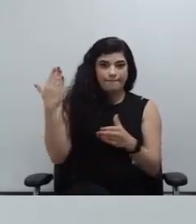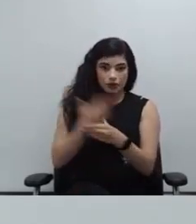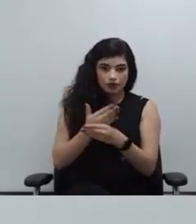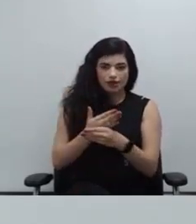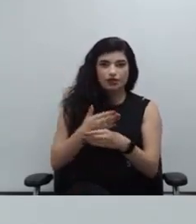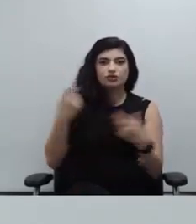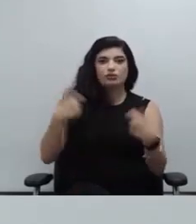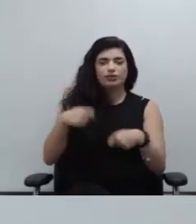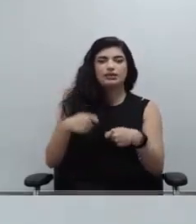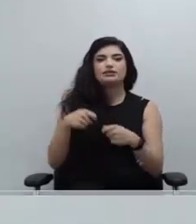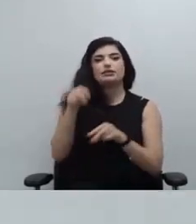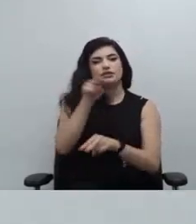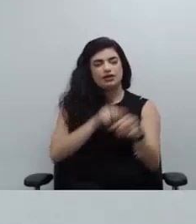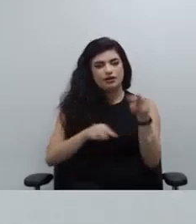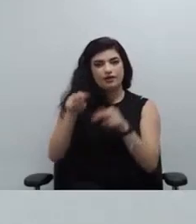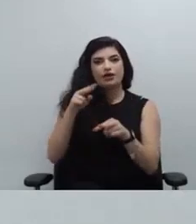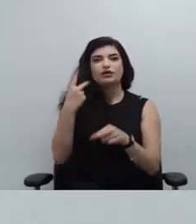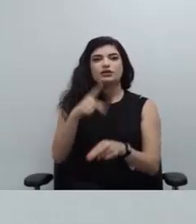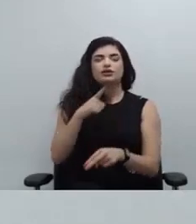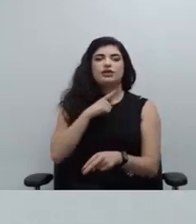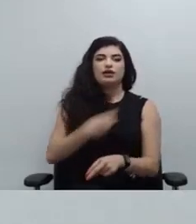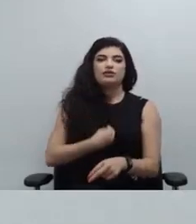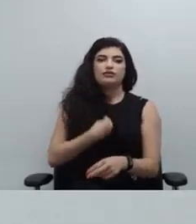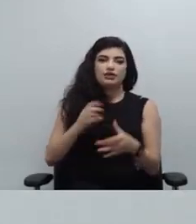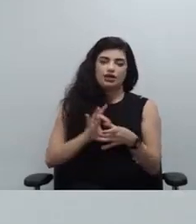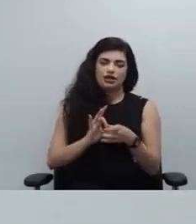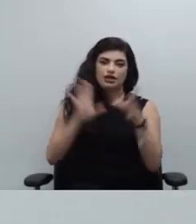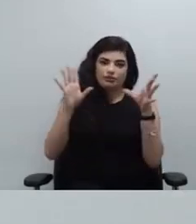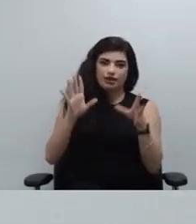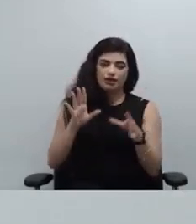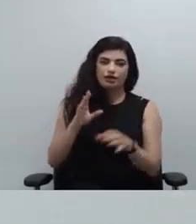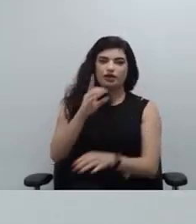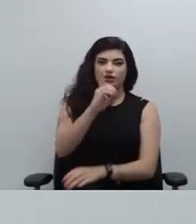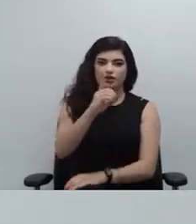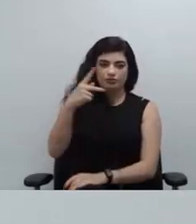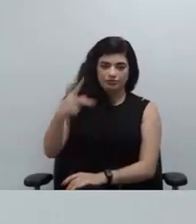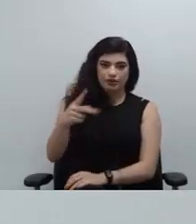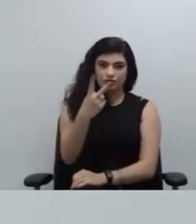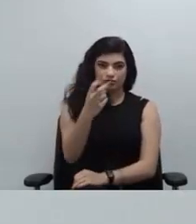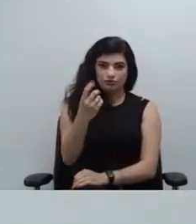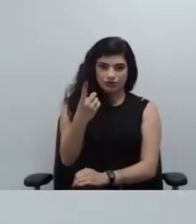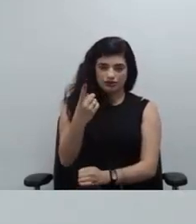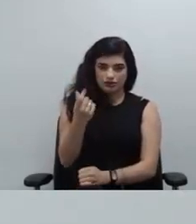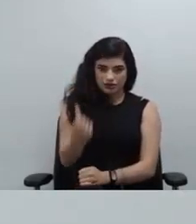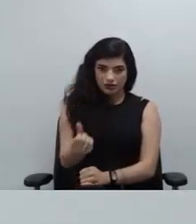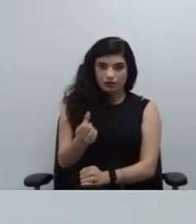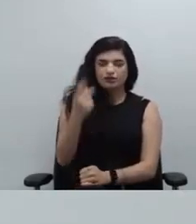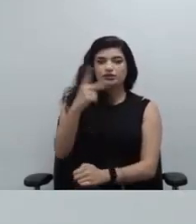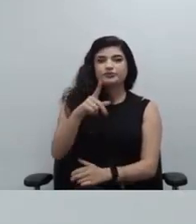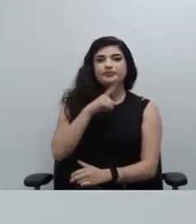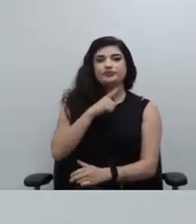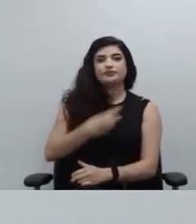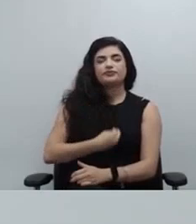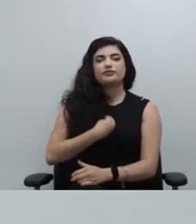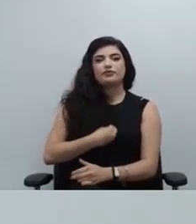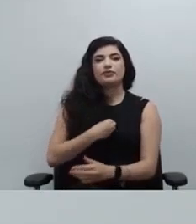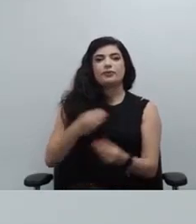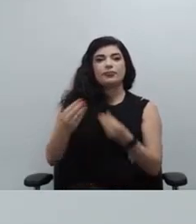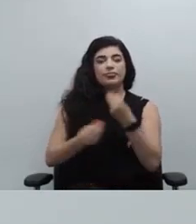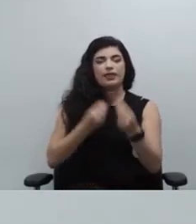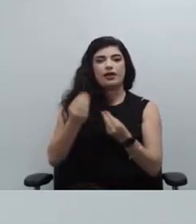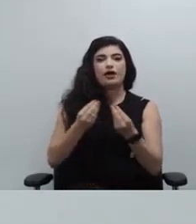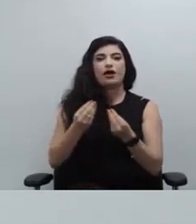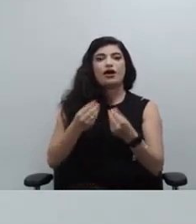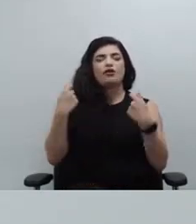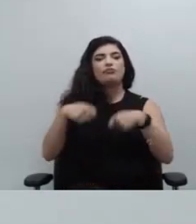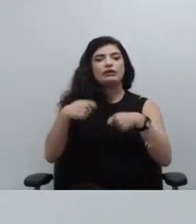revisitadas quando de futura reanálise da deliberação CSTP número 1 de 2006. Quanto ao pedido incidental, analiso-o